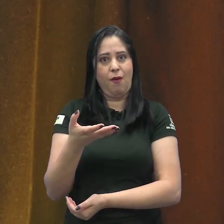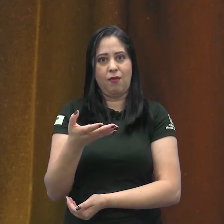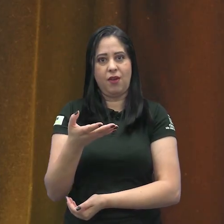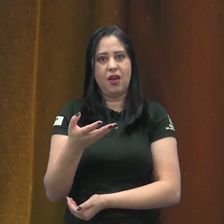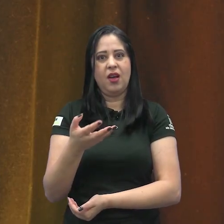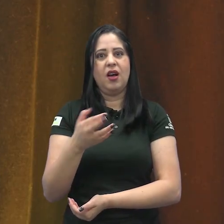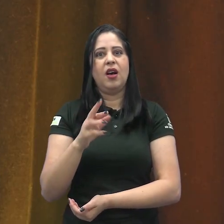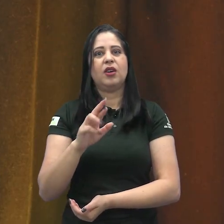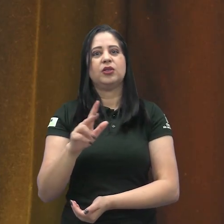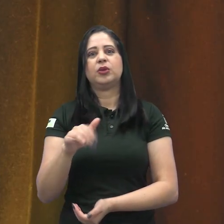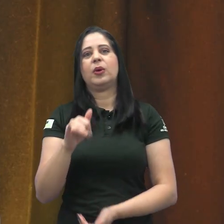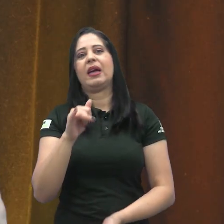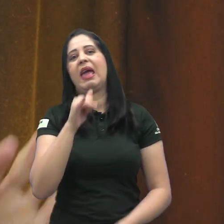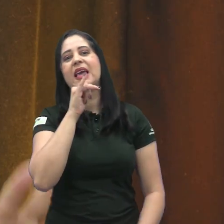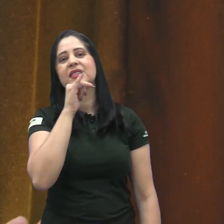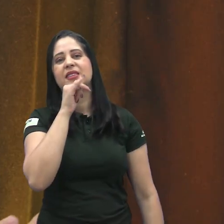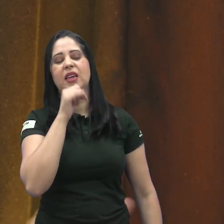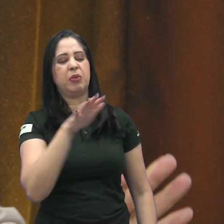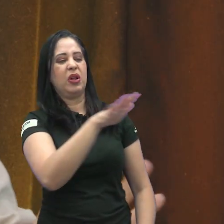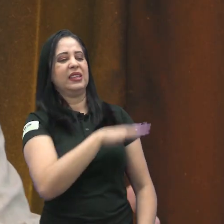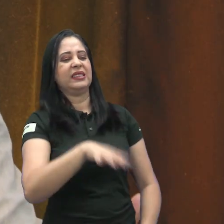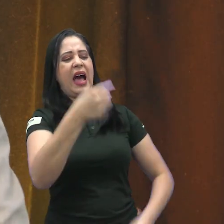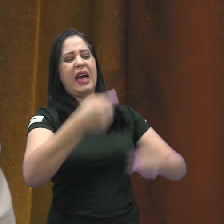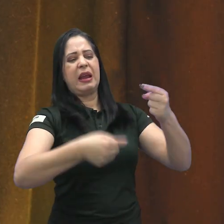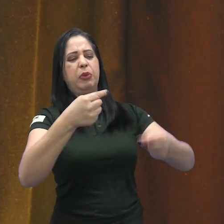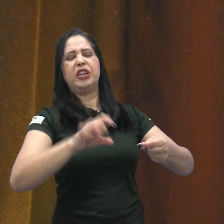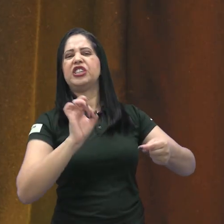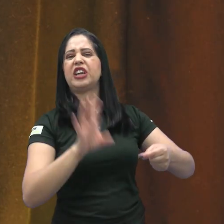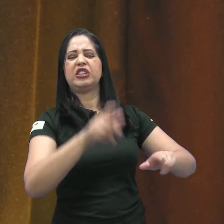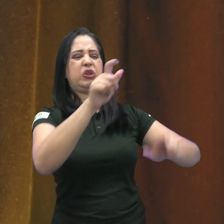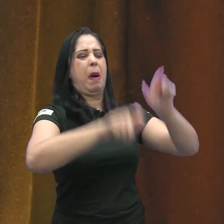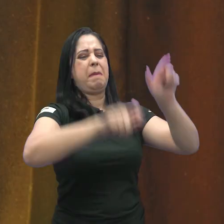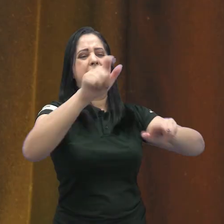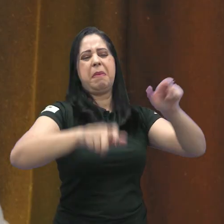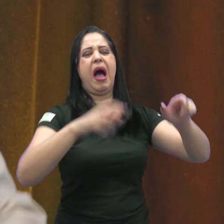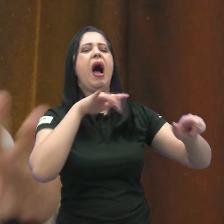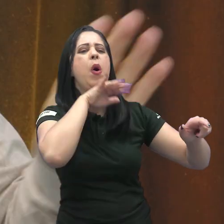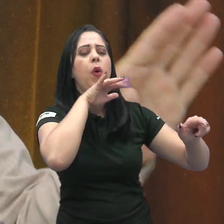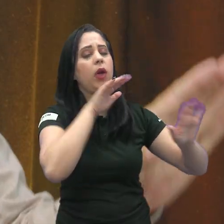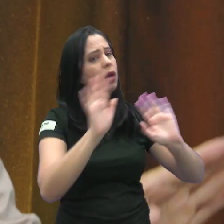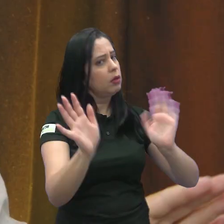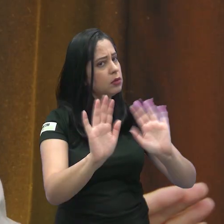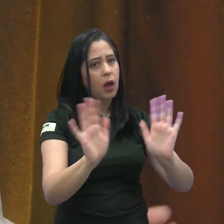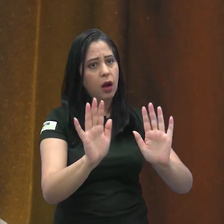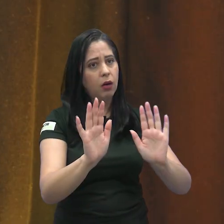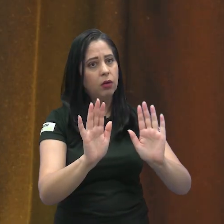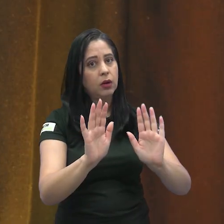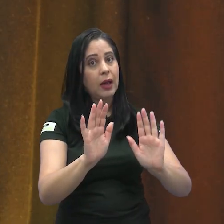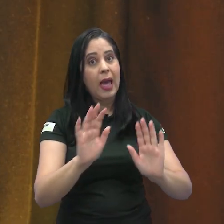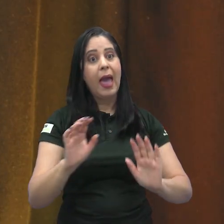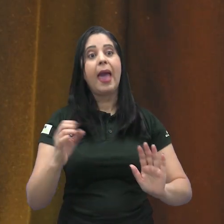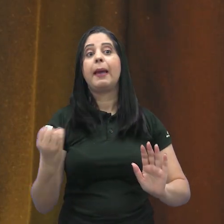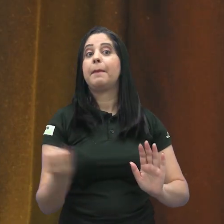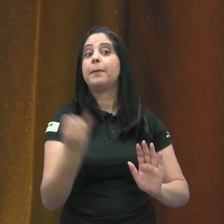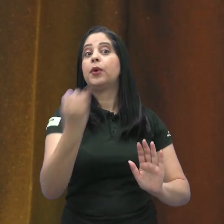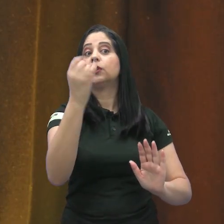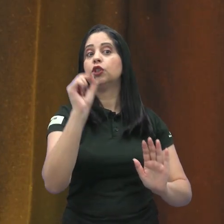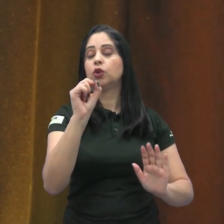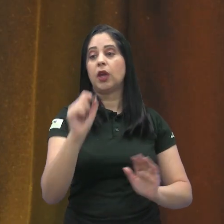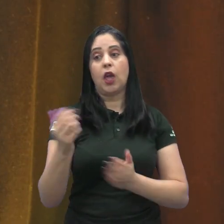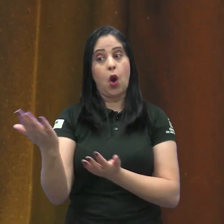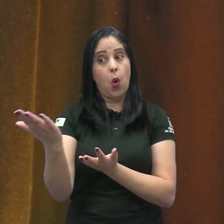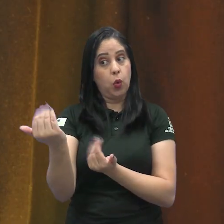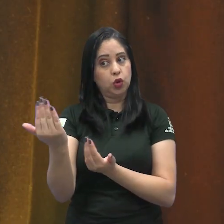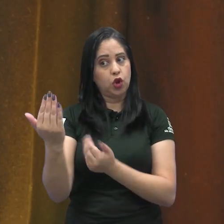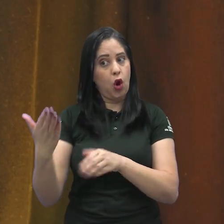na política. Não se afaste, porque a política só tem gente ruim. Não, gente ruim tem que ter tudo quanto é lugar. É preciso que os jovens venham